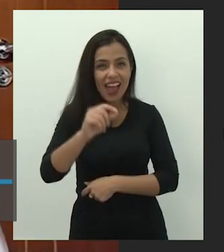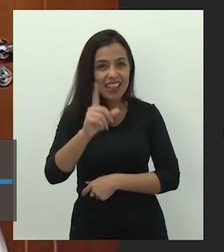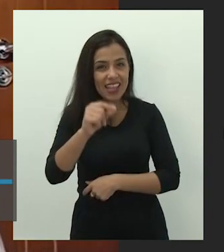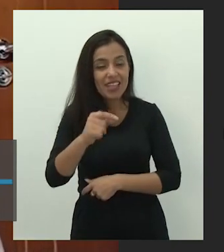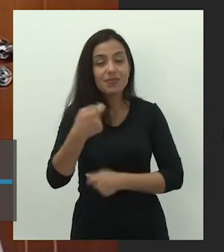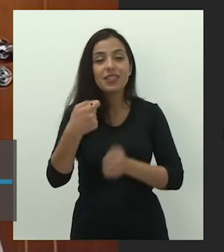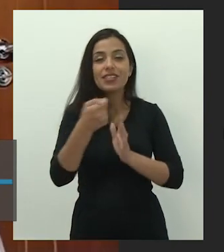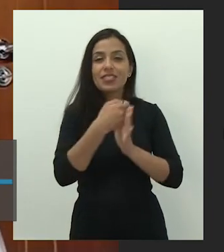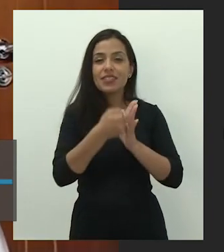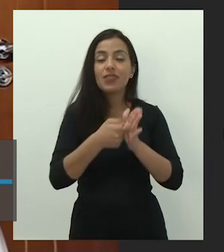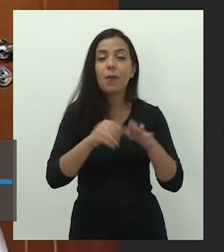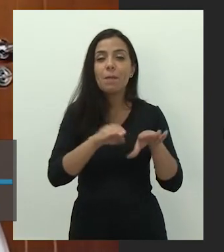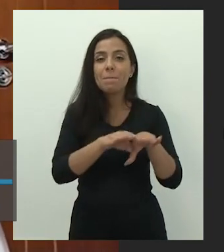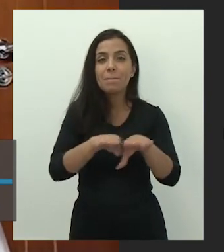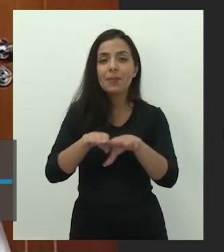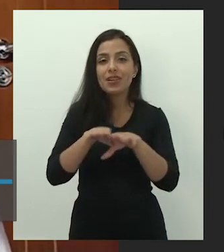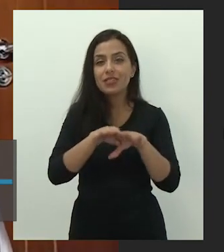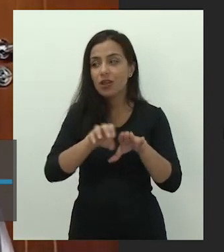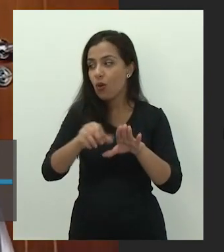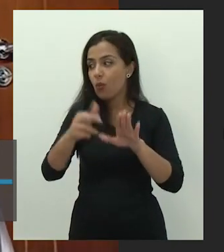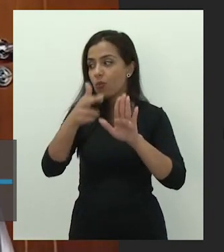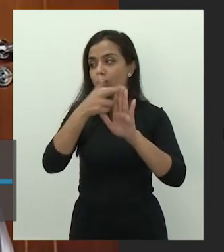ou regularidade de sequências